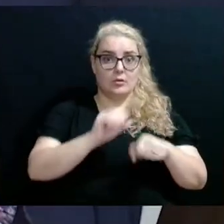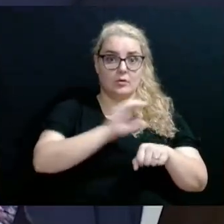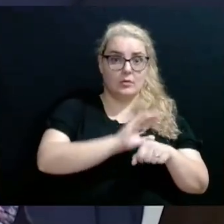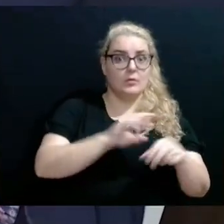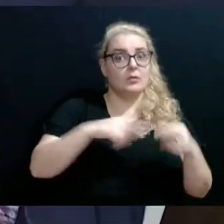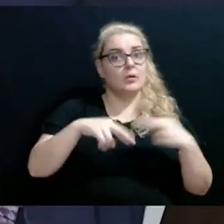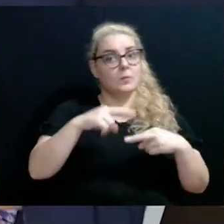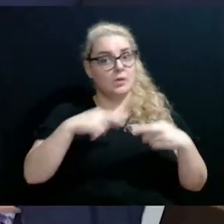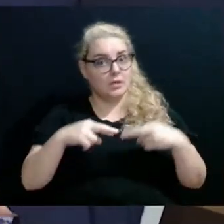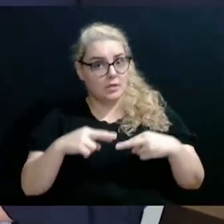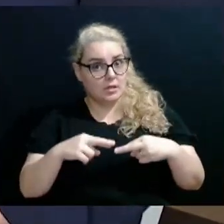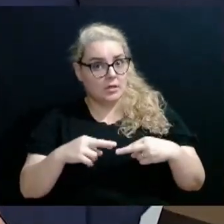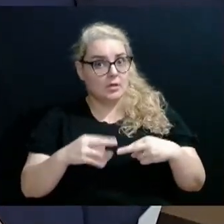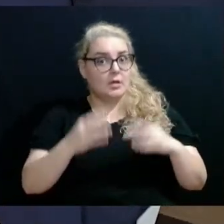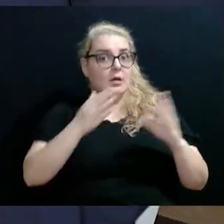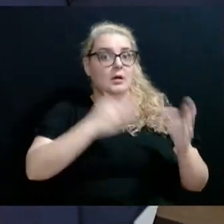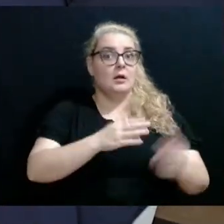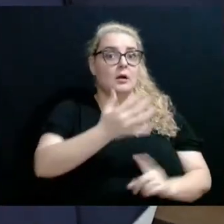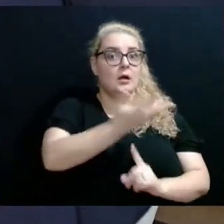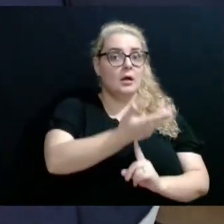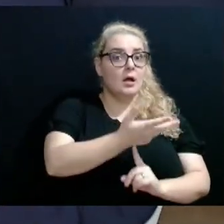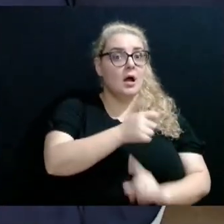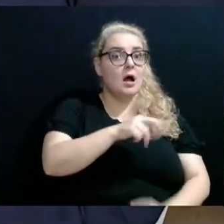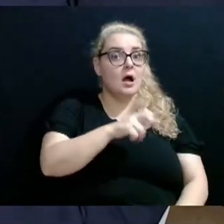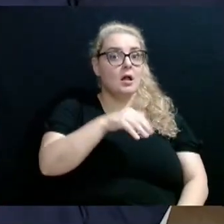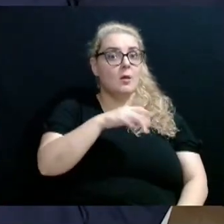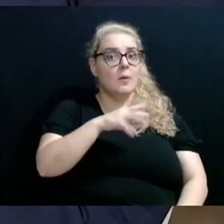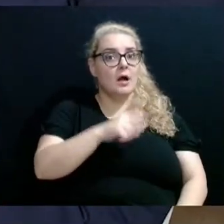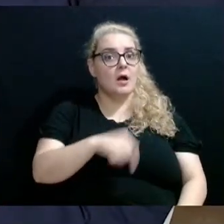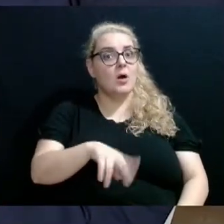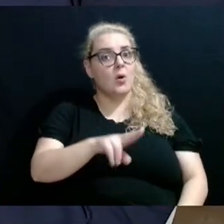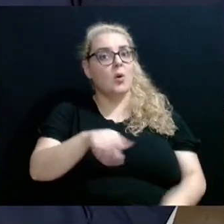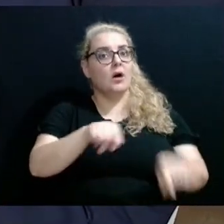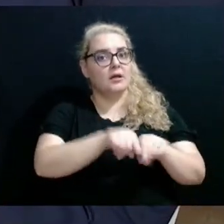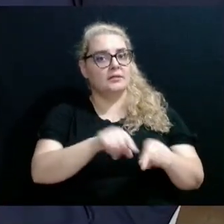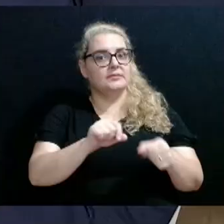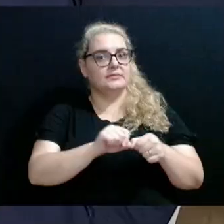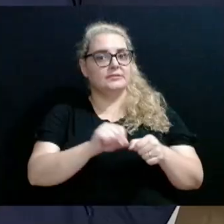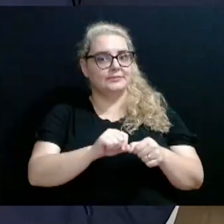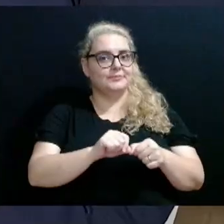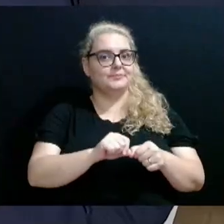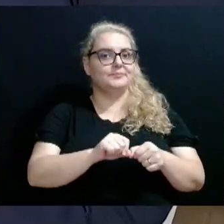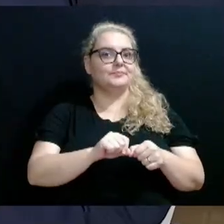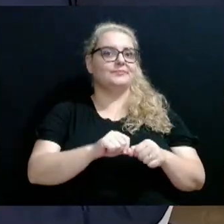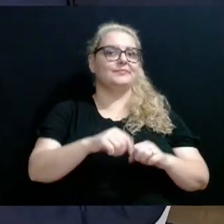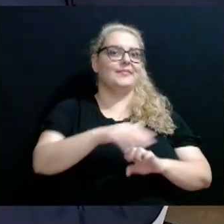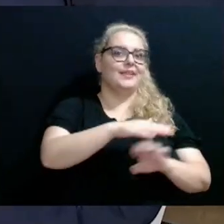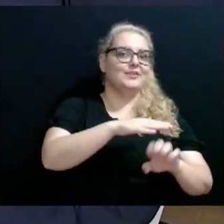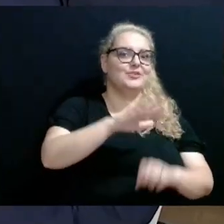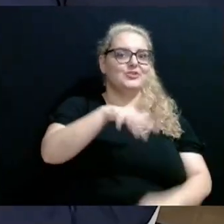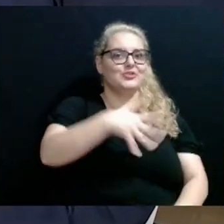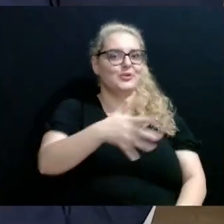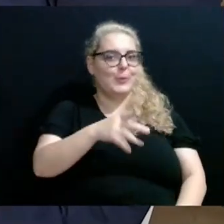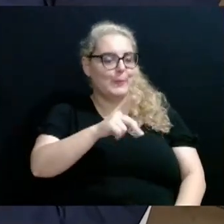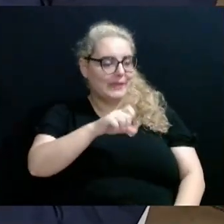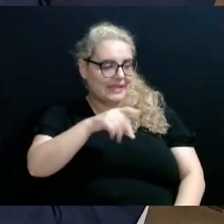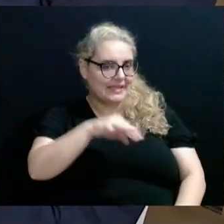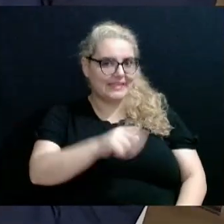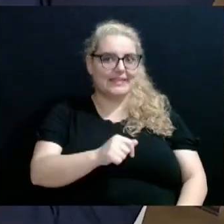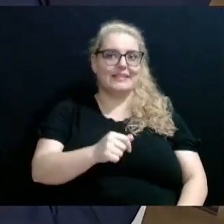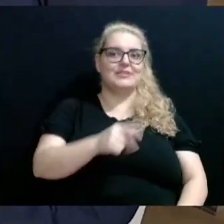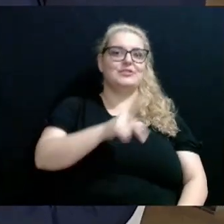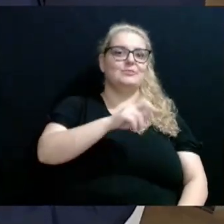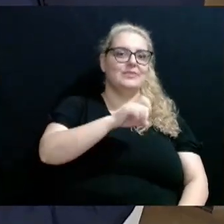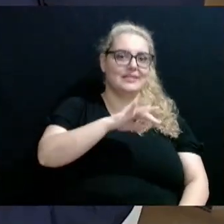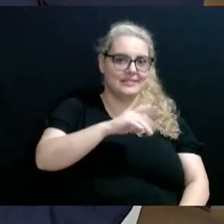à produção dessas velas aromáticas ou também teve que fazer um curso de negócio, de planilha, de precificação?